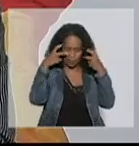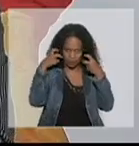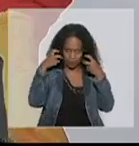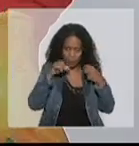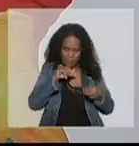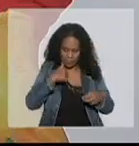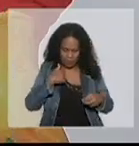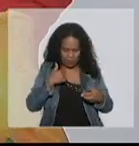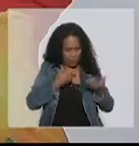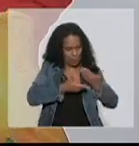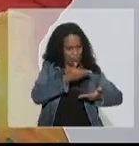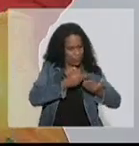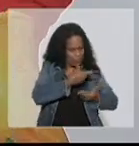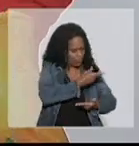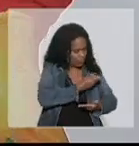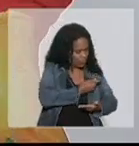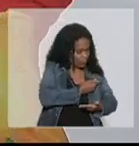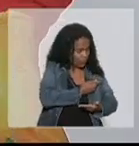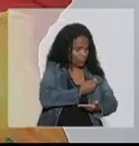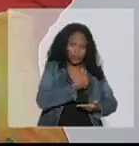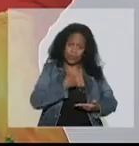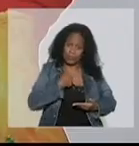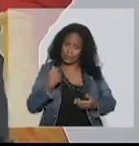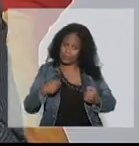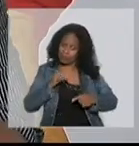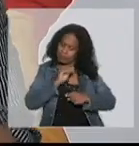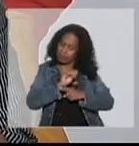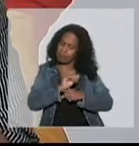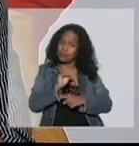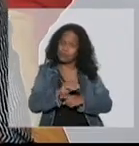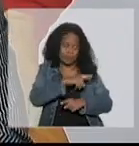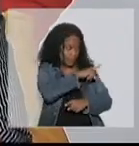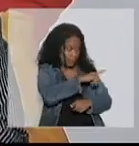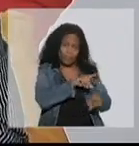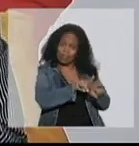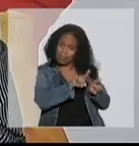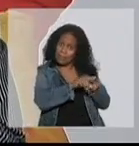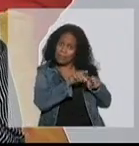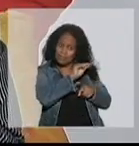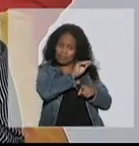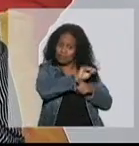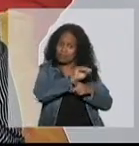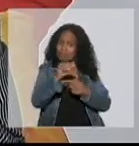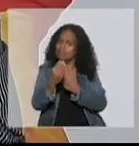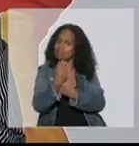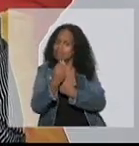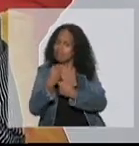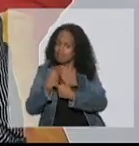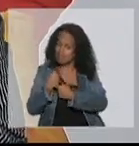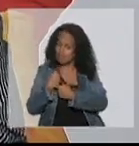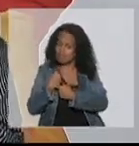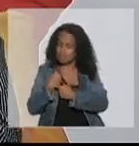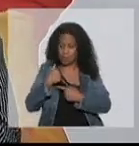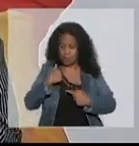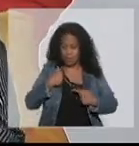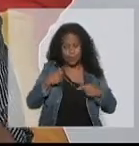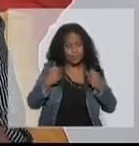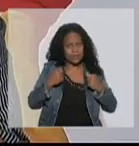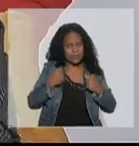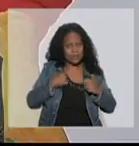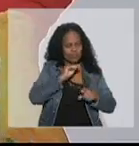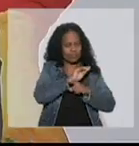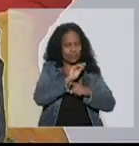percepção, se eu compartilhar com um colega, eu tenho que preservar para que eu também possa usar e ele também tem que ter esse pensamento. Então, para que todos